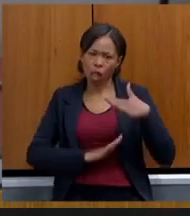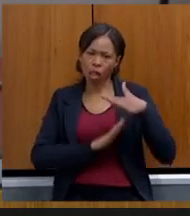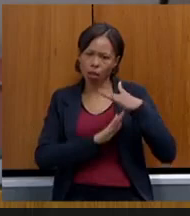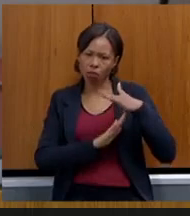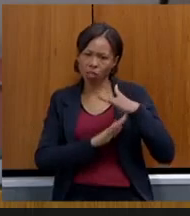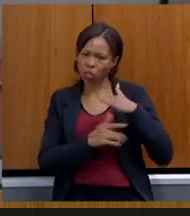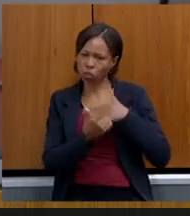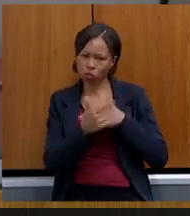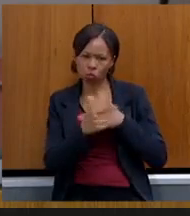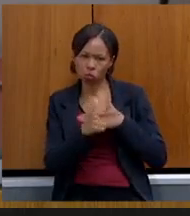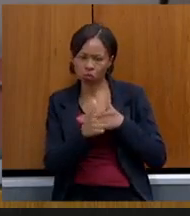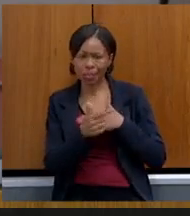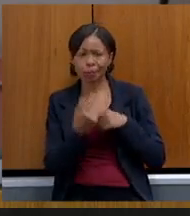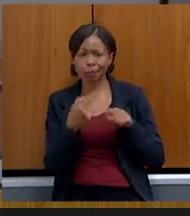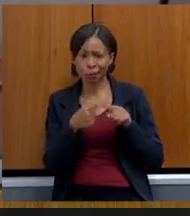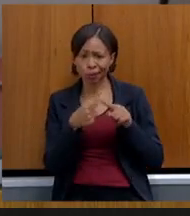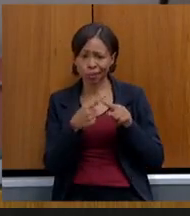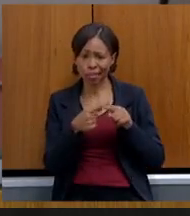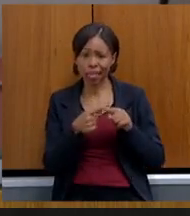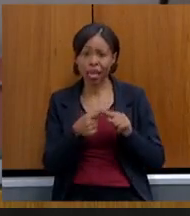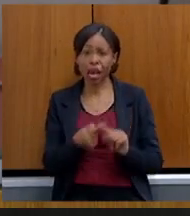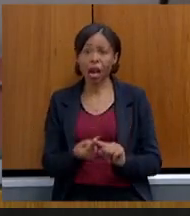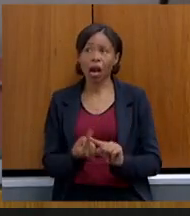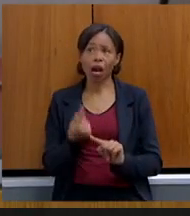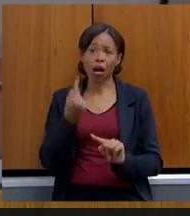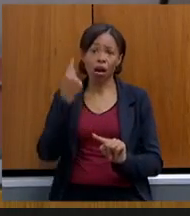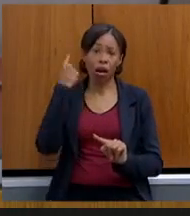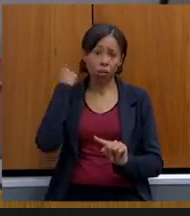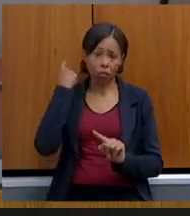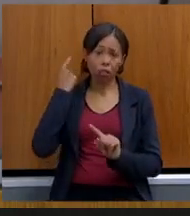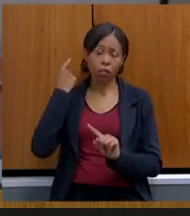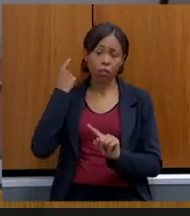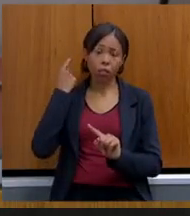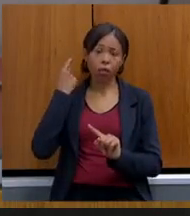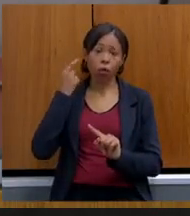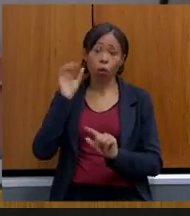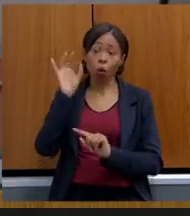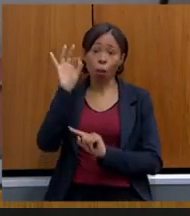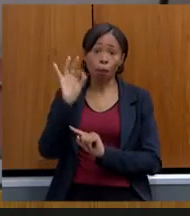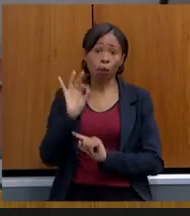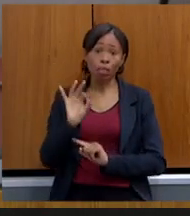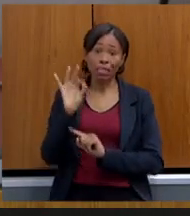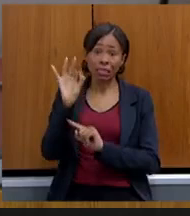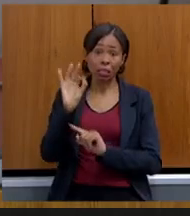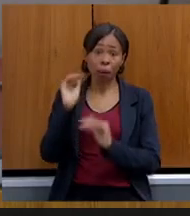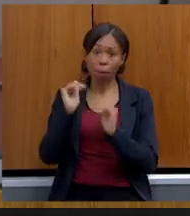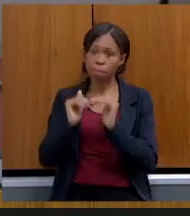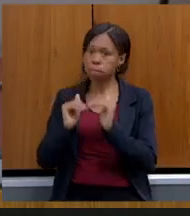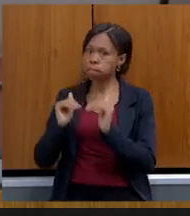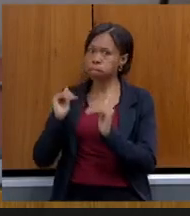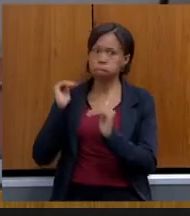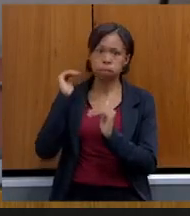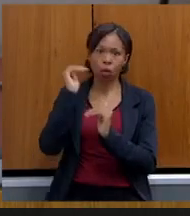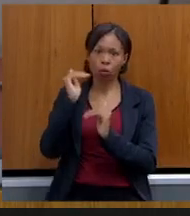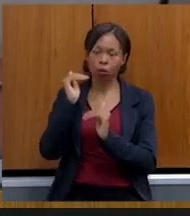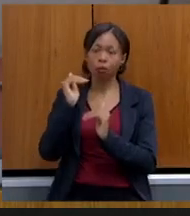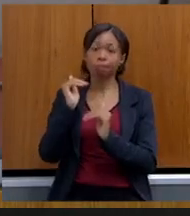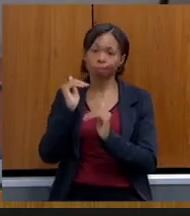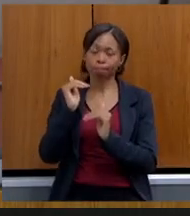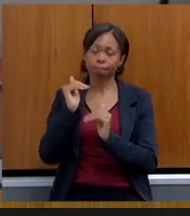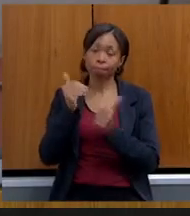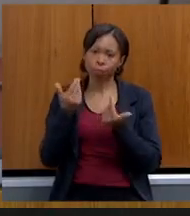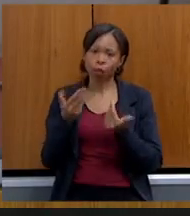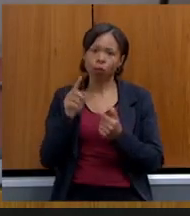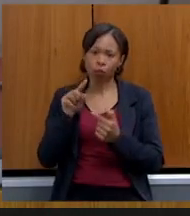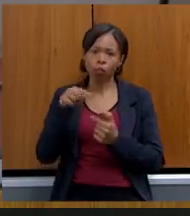se Estendeu abruptamente na administração anterior foi o foi foi o percentual mais é né a gente vai fazer tá